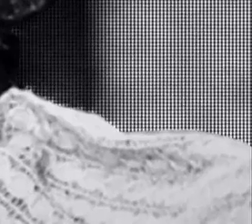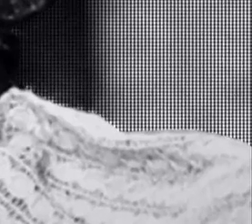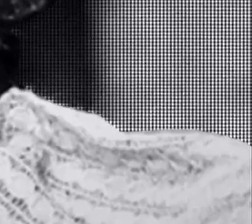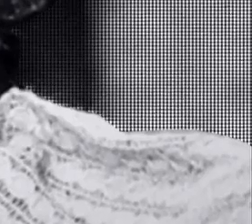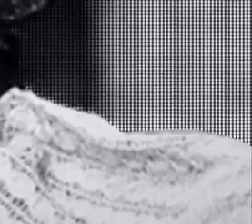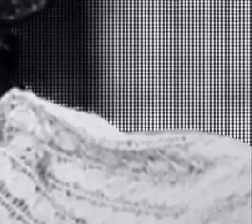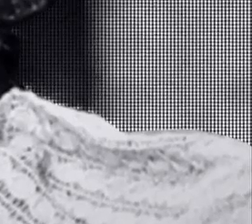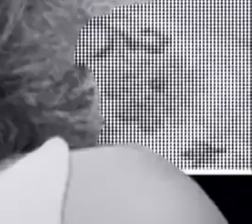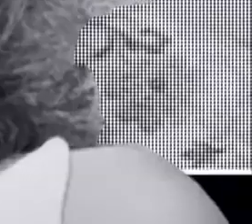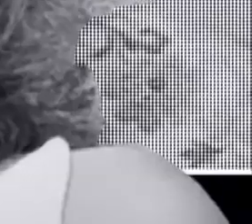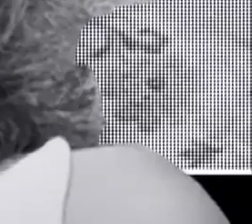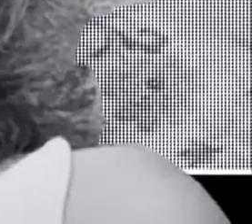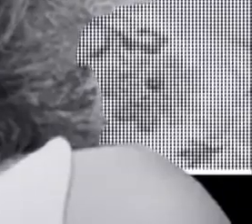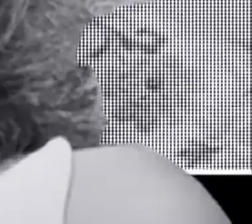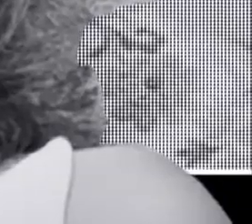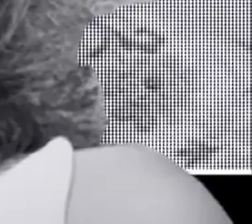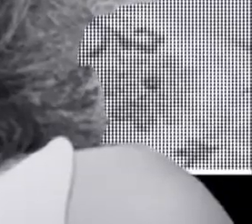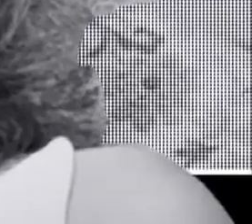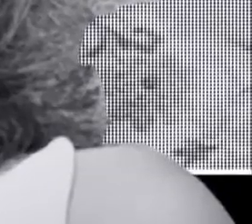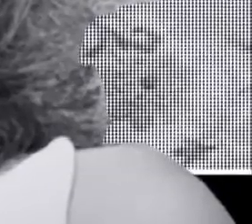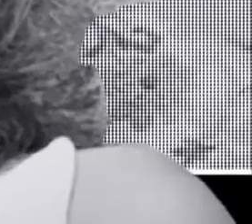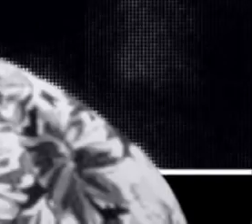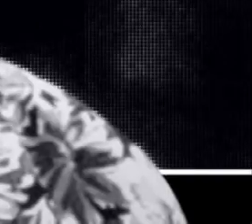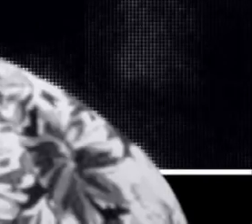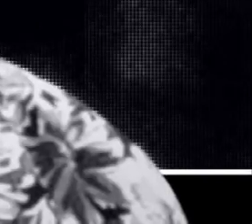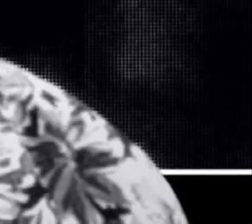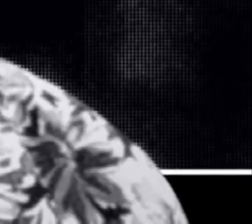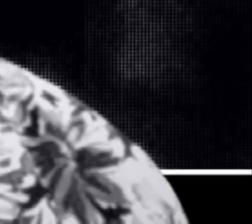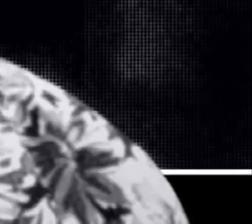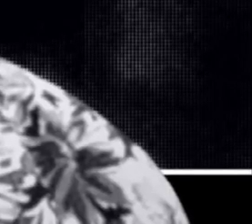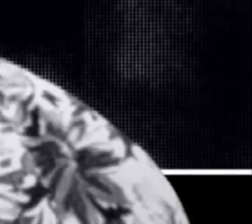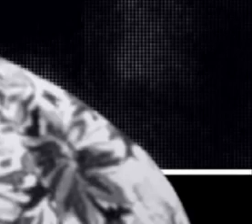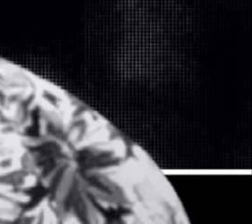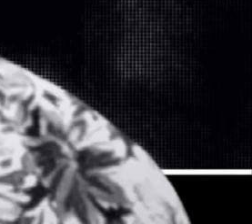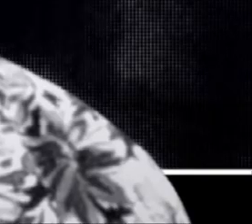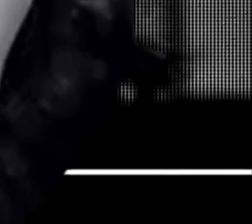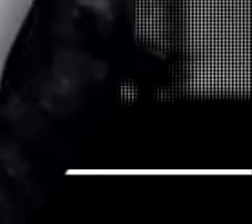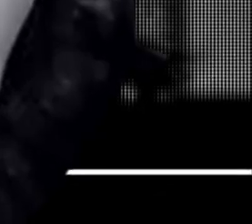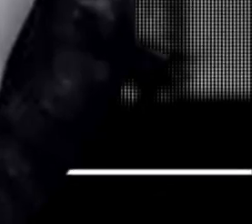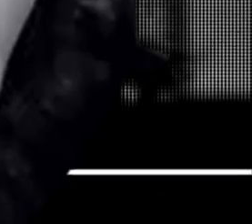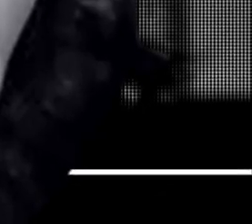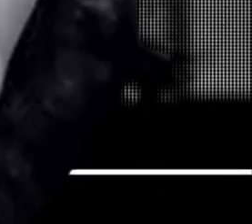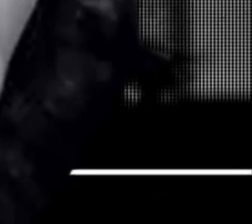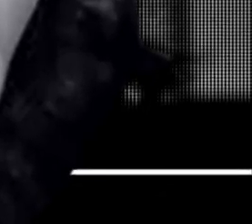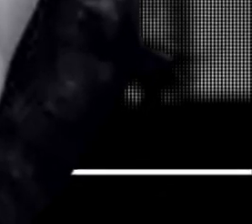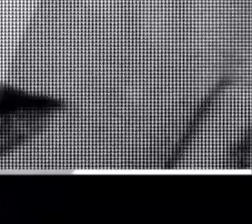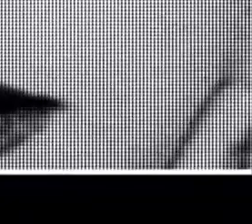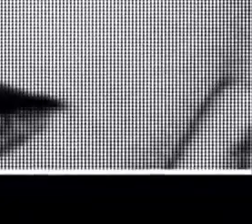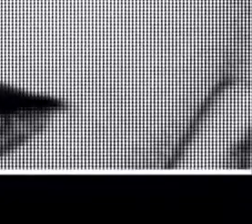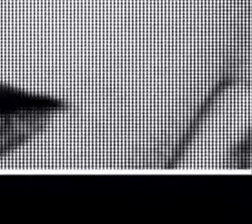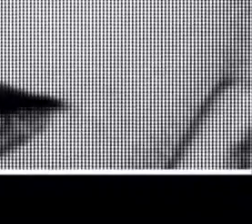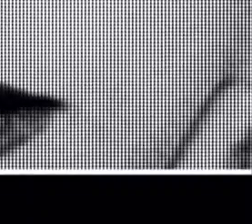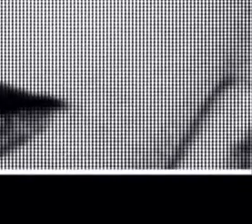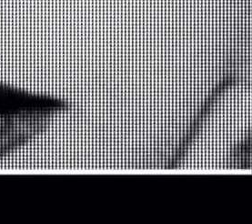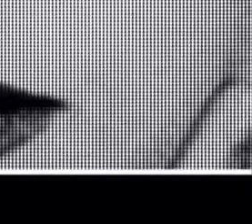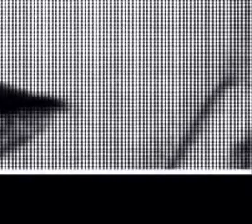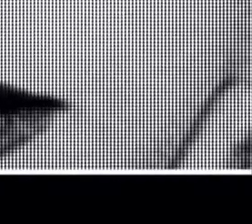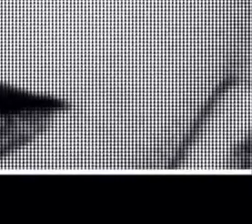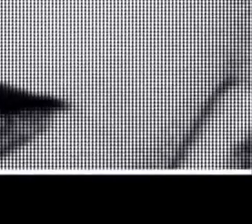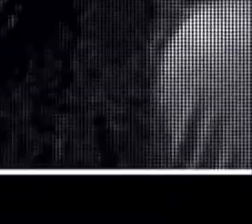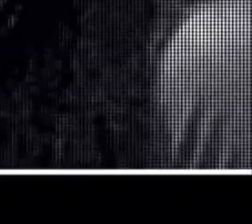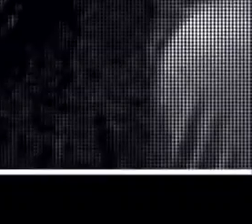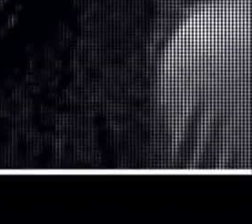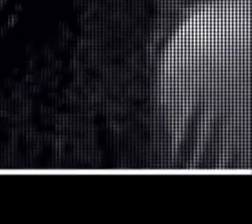O mais difícil na minha casa foi convencer os meus pais que eu realmente não ia ter como fugir do teatro. Eu me lembro que no Rio de